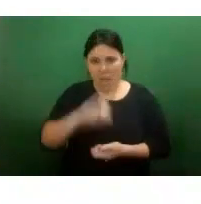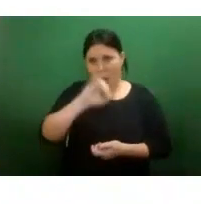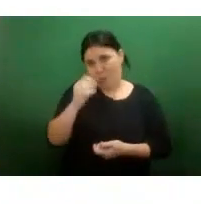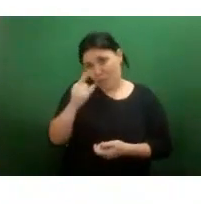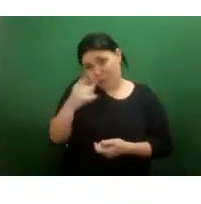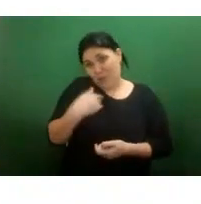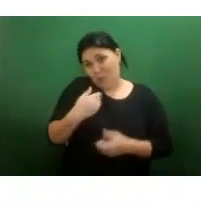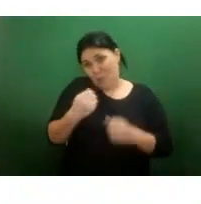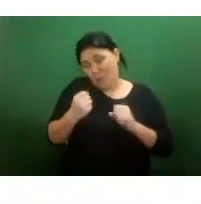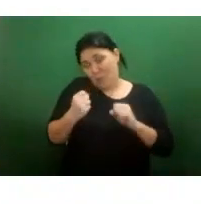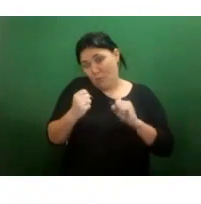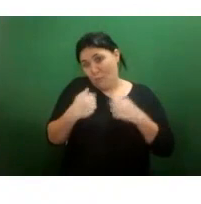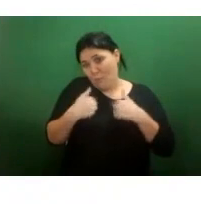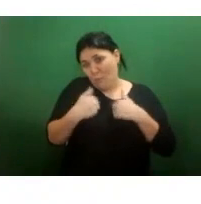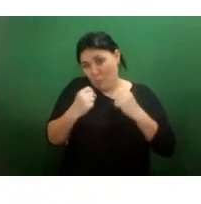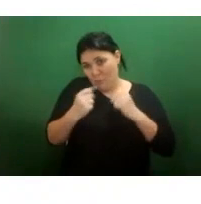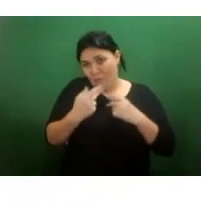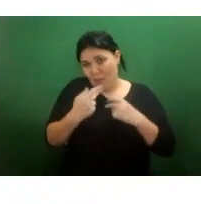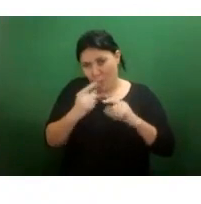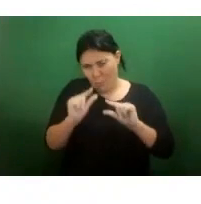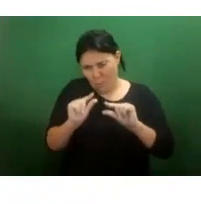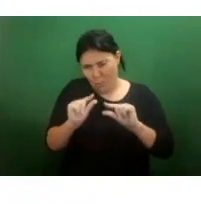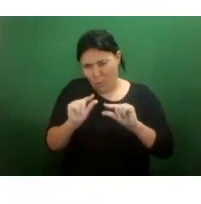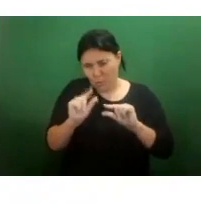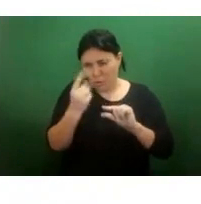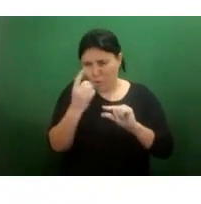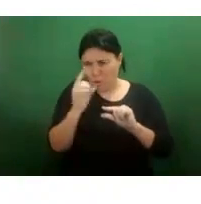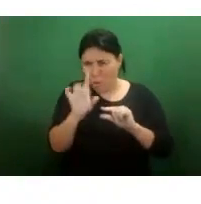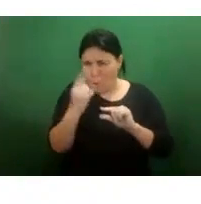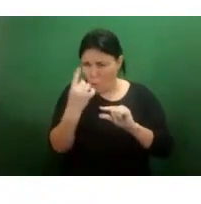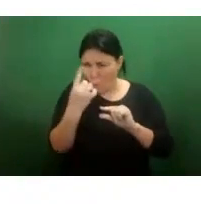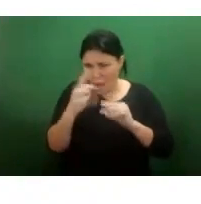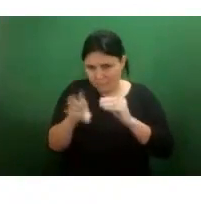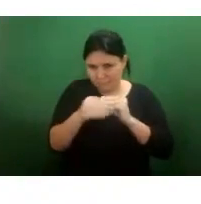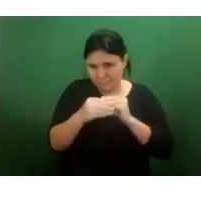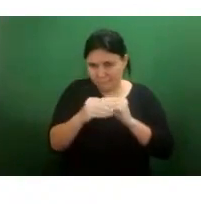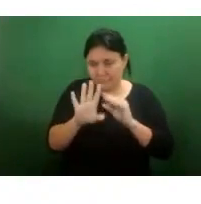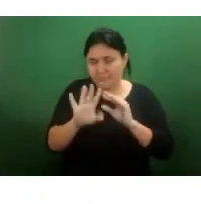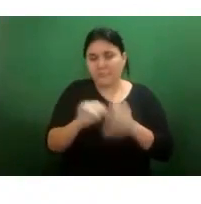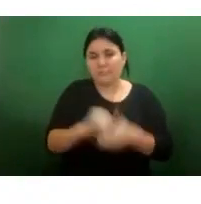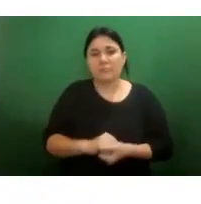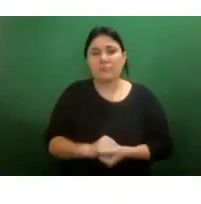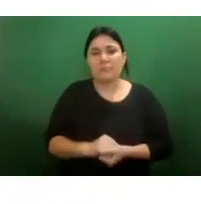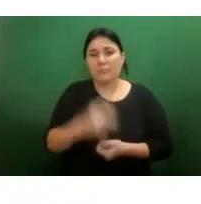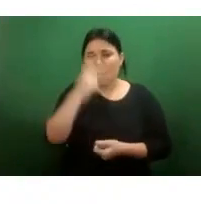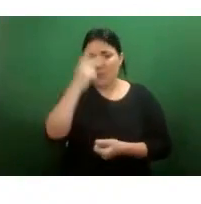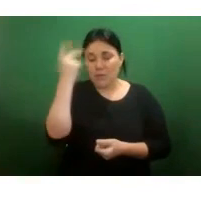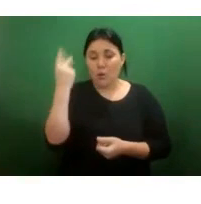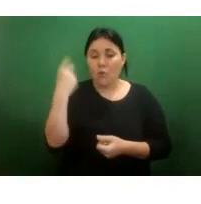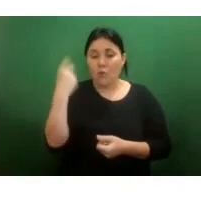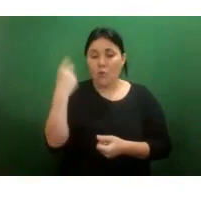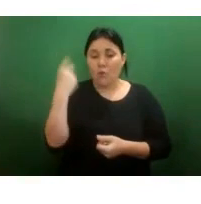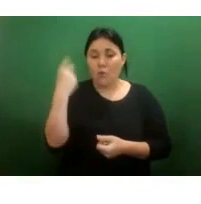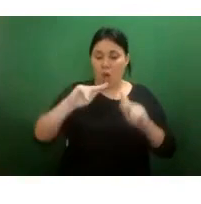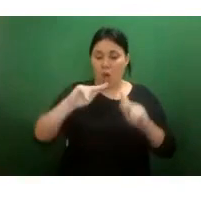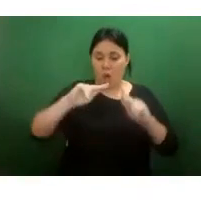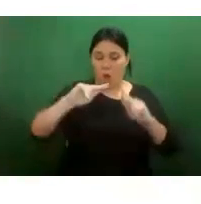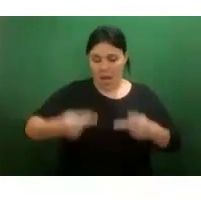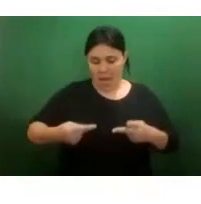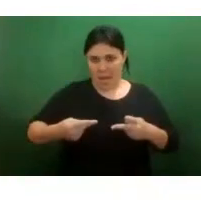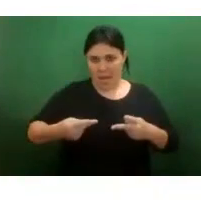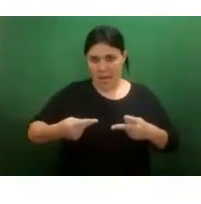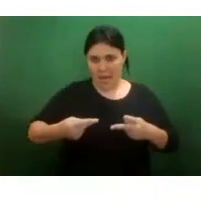uma interrupçãozinha? Posso fazer só uma consideração? Pessoal, eu enviei o link errado do formulário